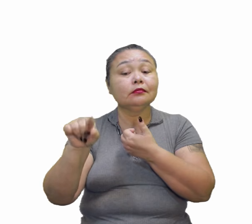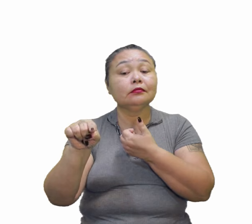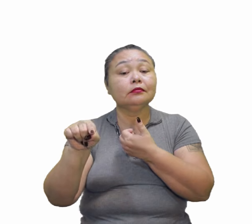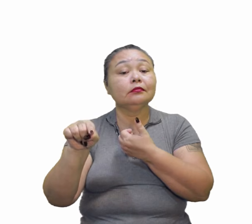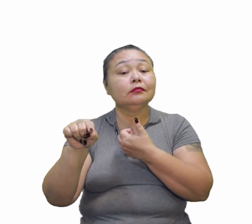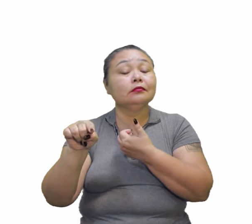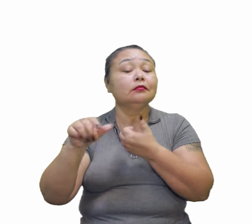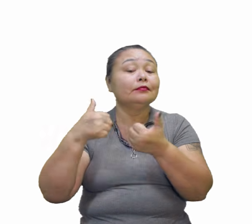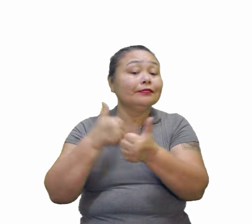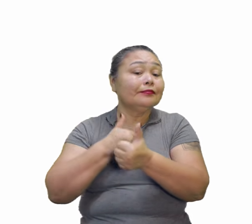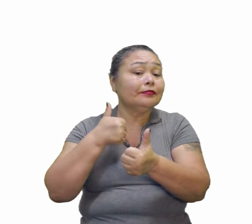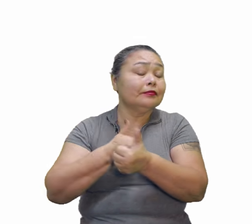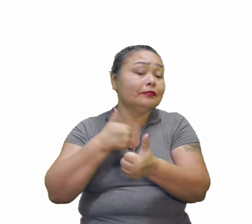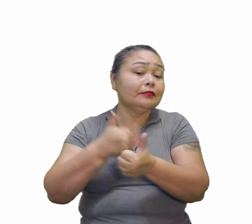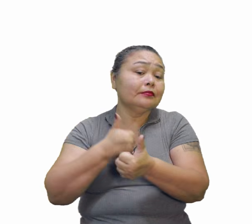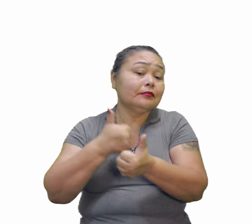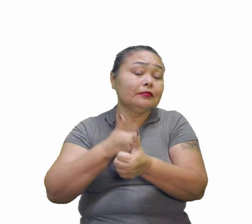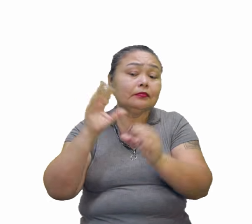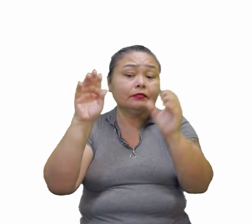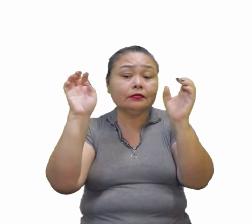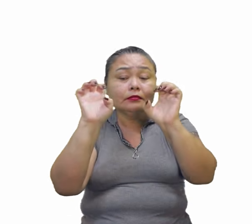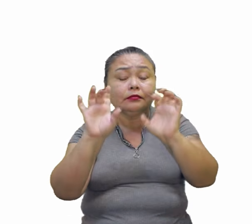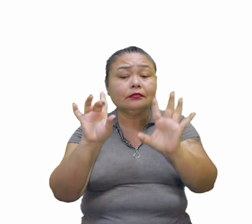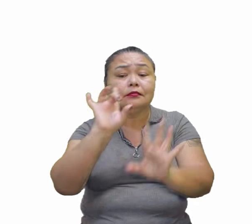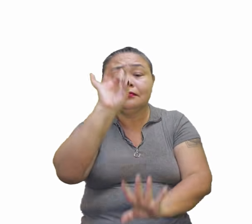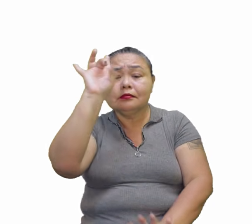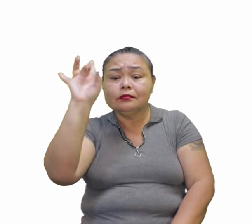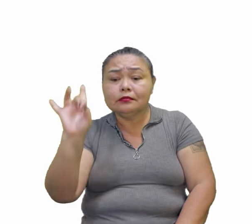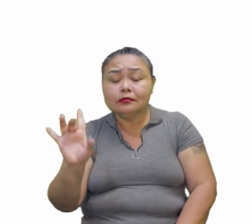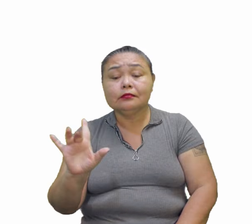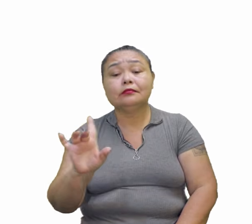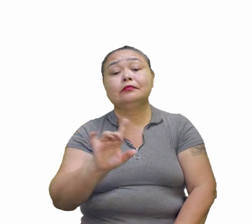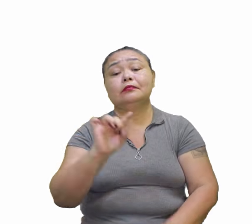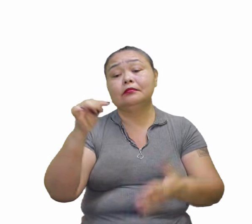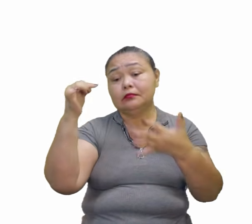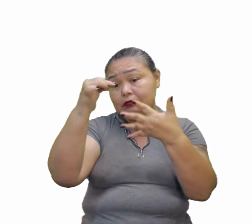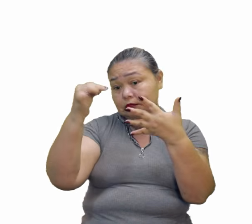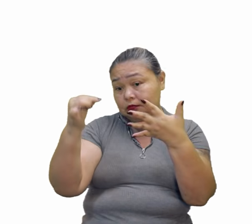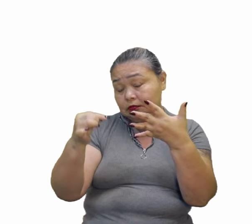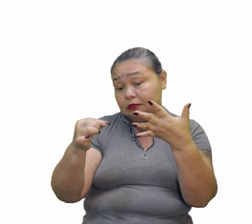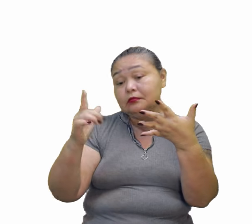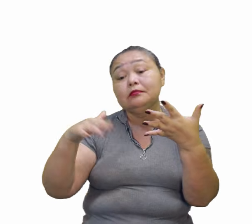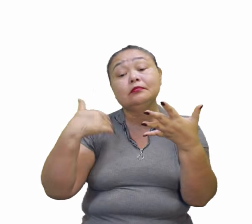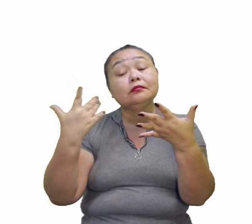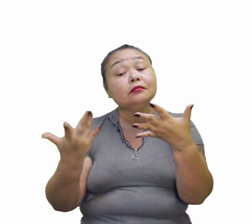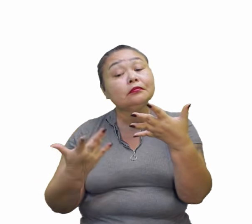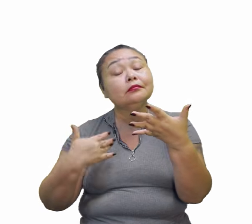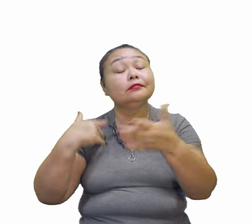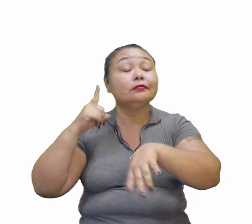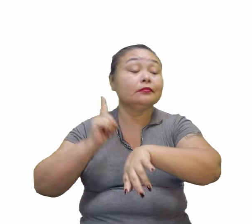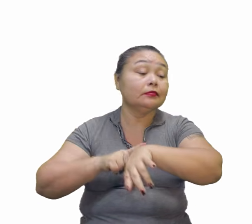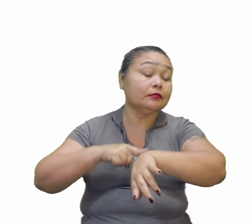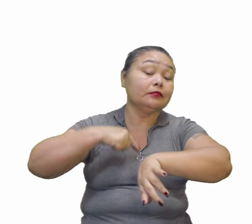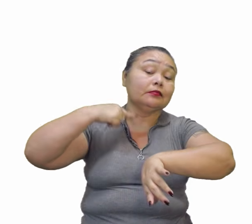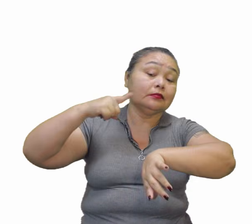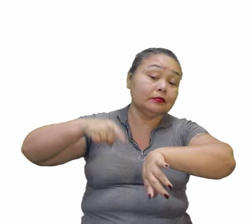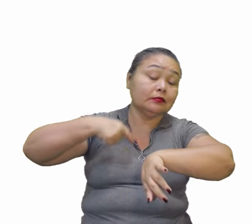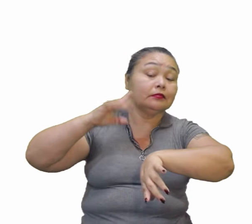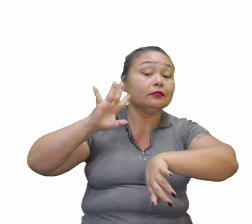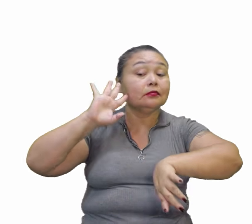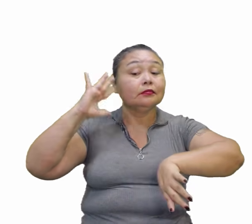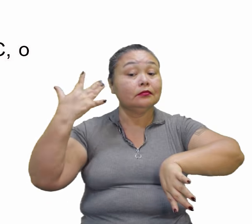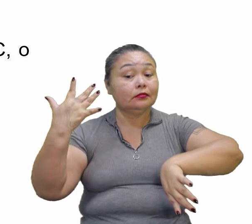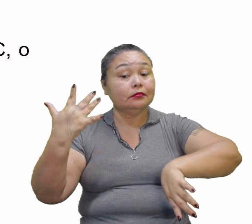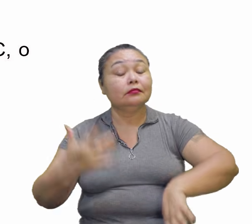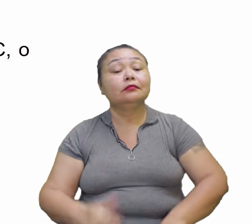que ficar tentando a fórmula estrutural para cada uma das alternativas. E aí você vai ficar horas ali tentando